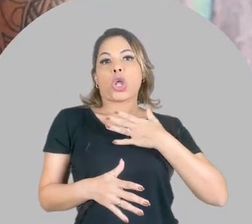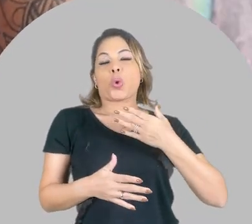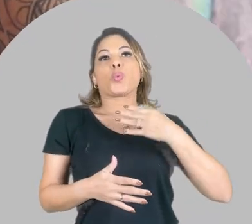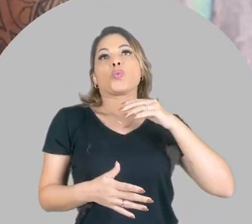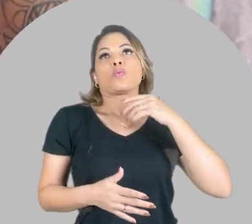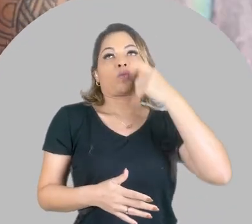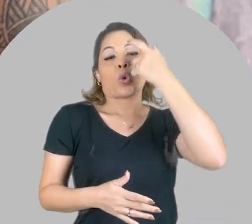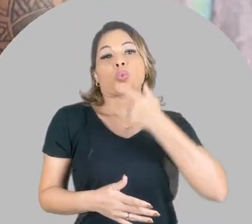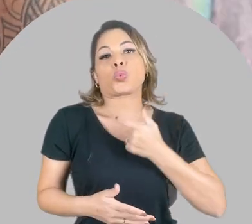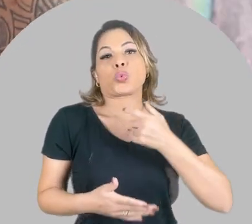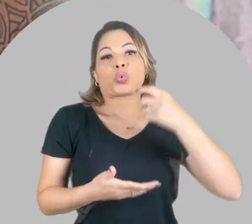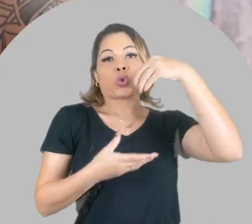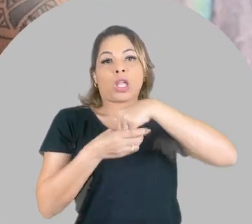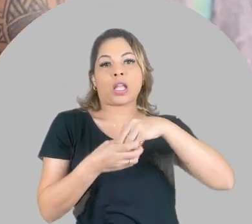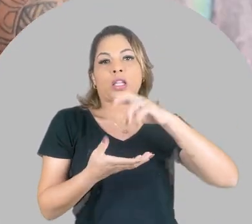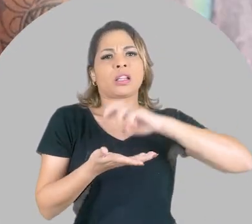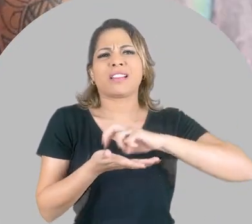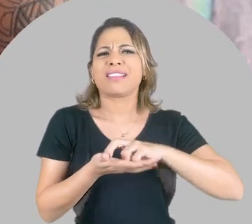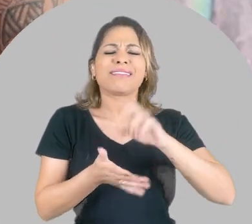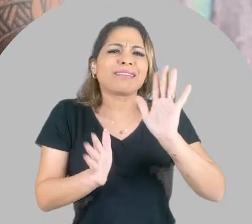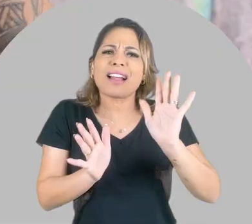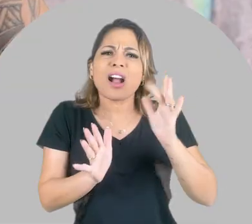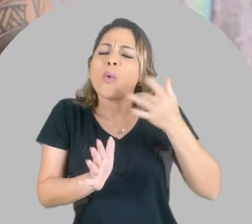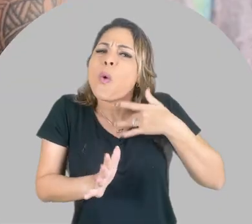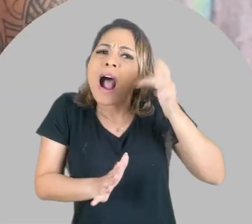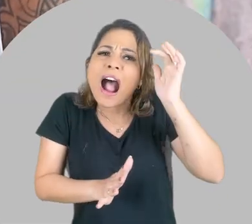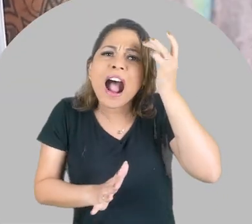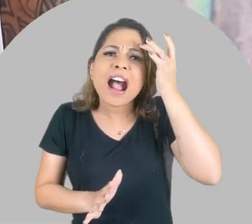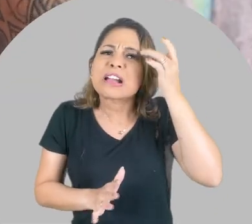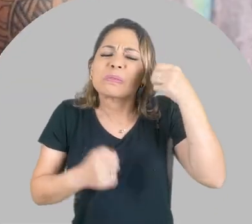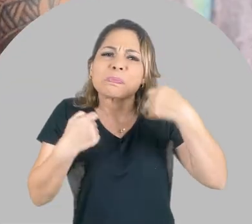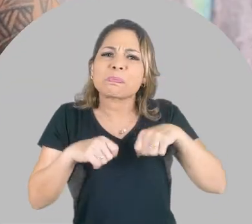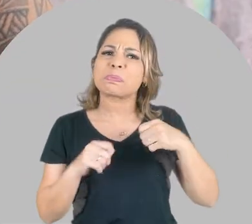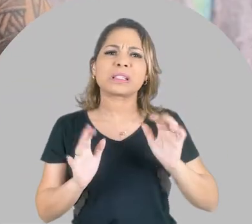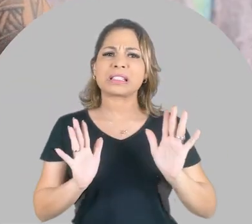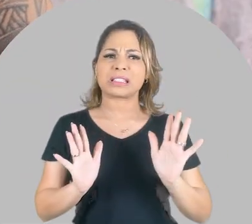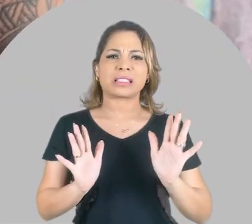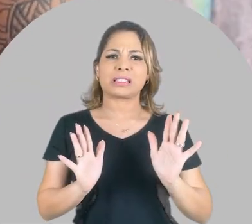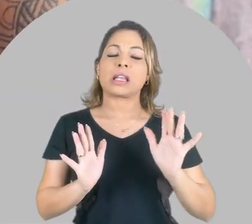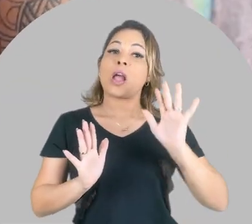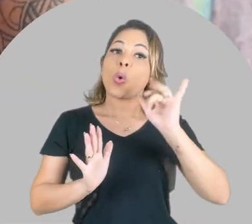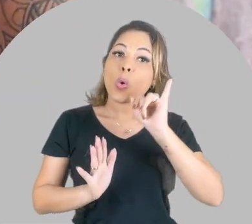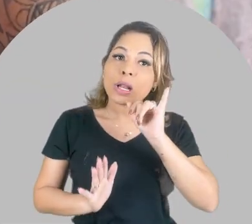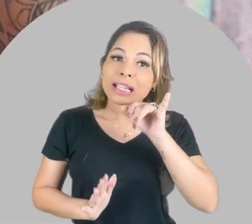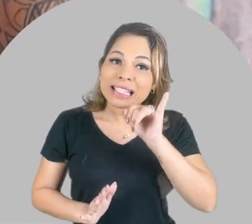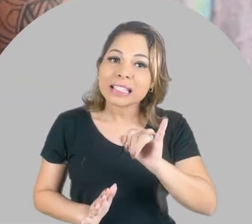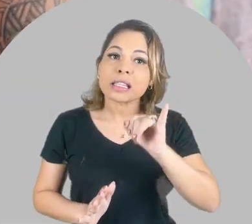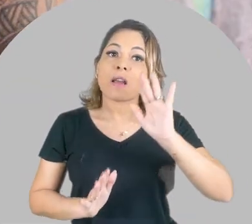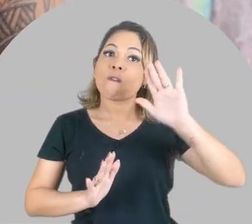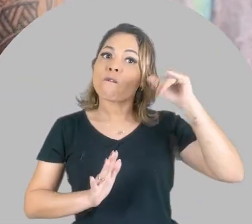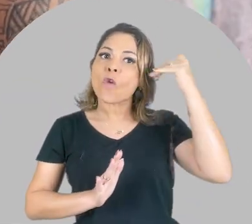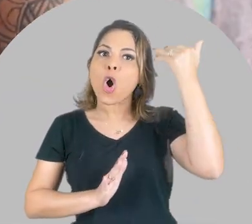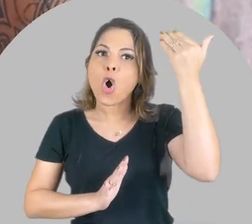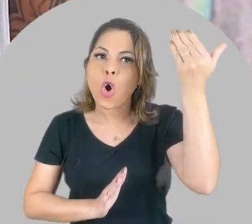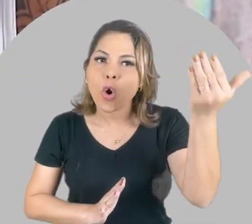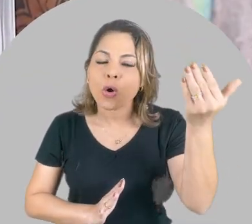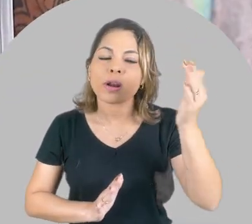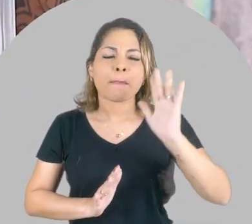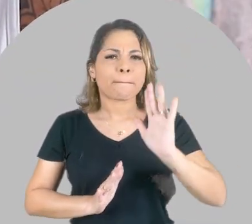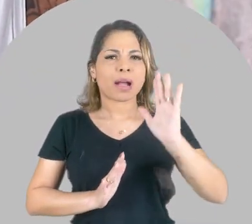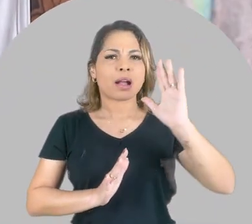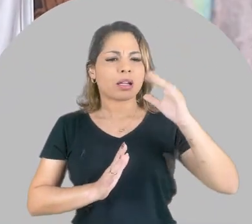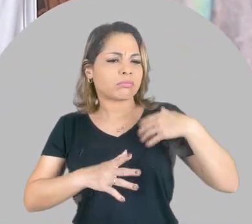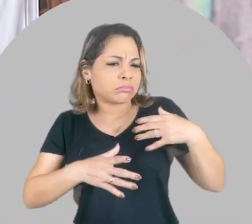dizer, eu sou do hip hop, eu sou o hip hop. Eu acho isso às vezes desnecessário. É necessário para um